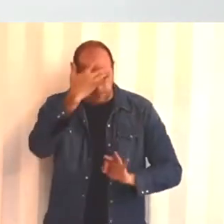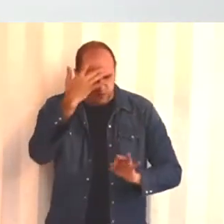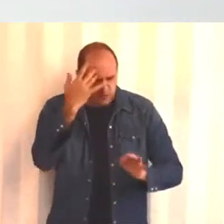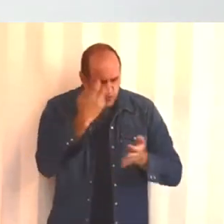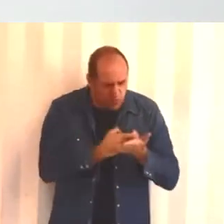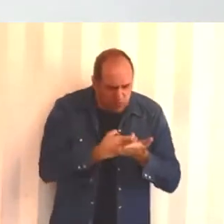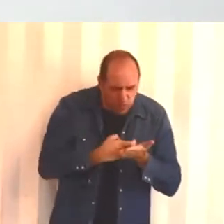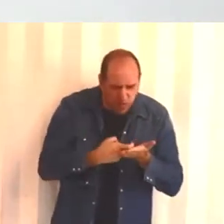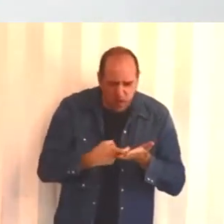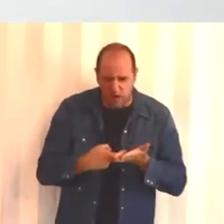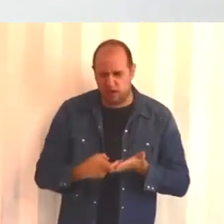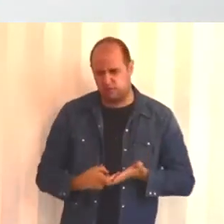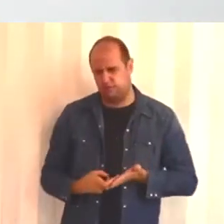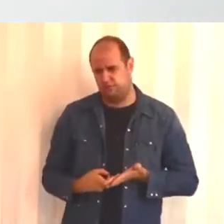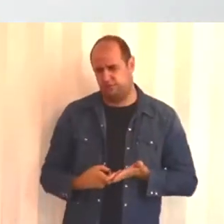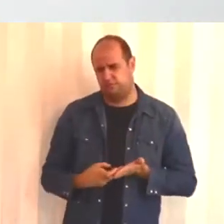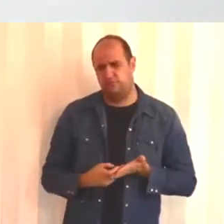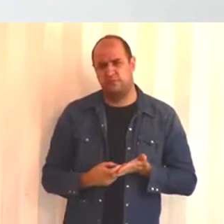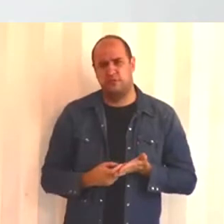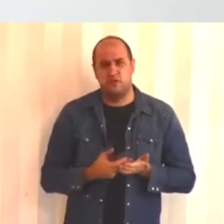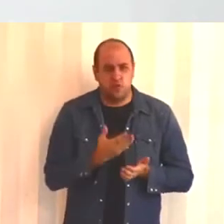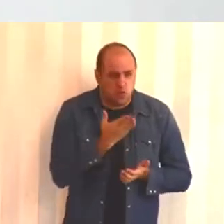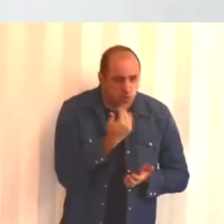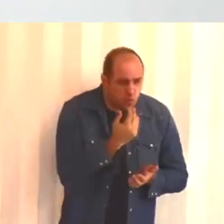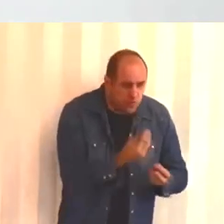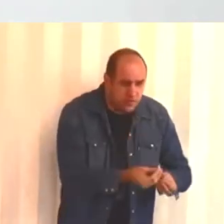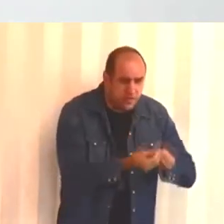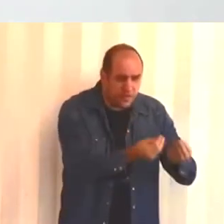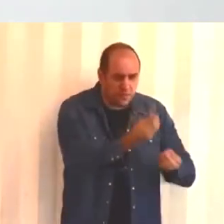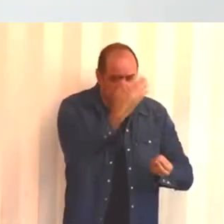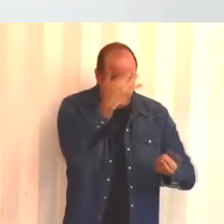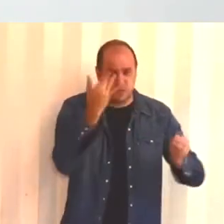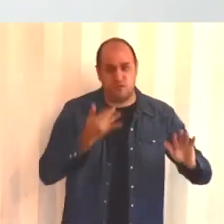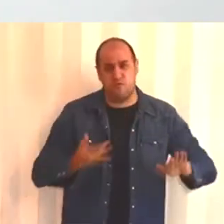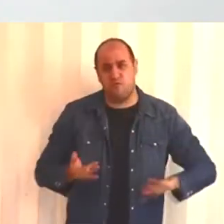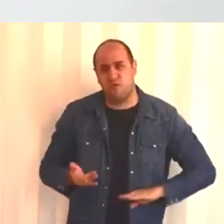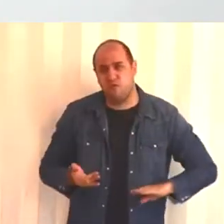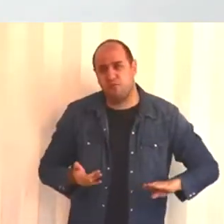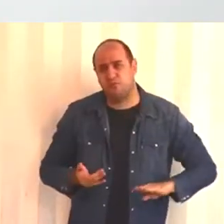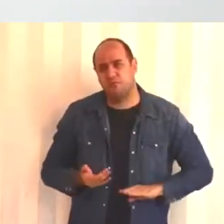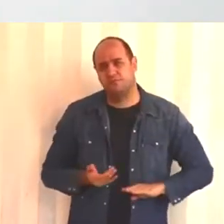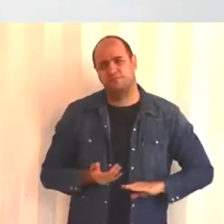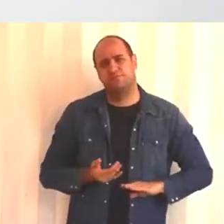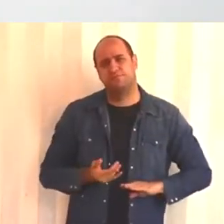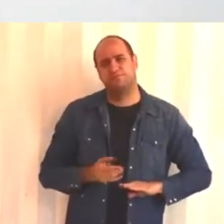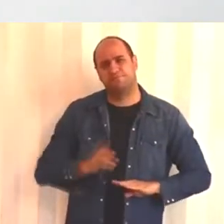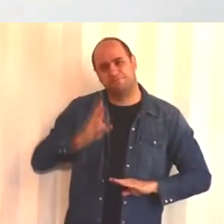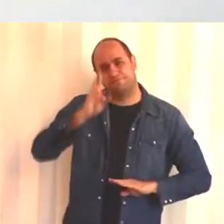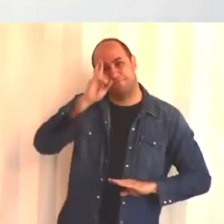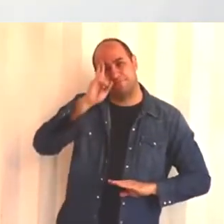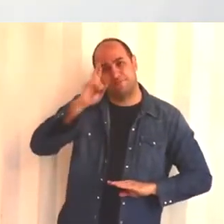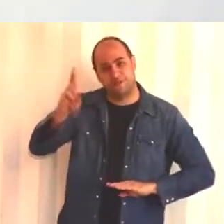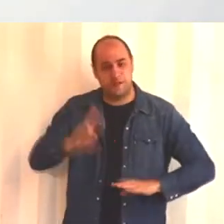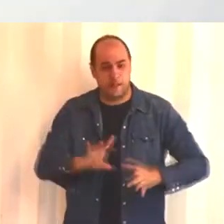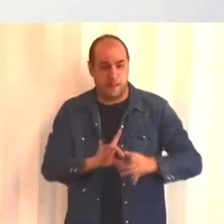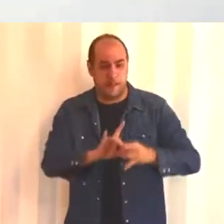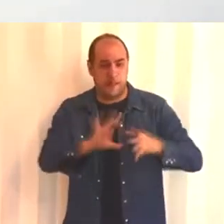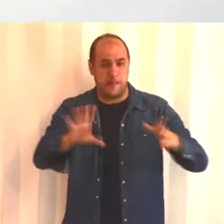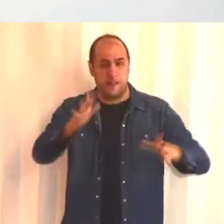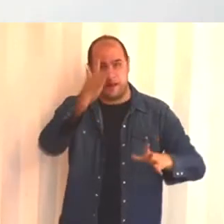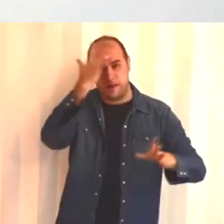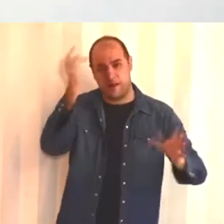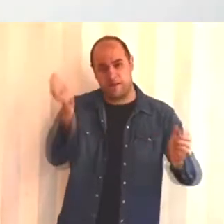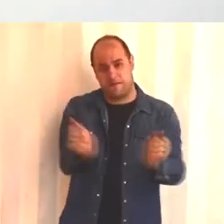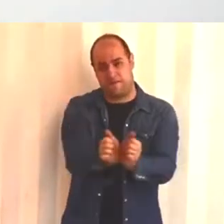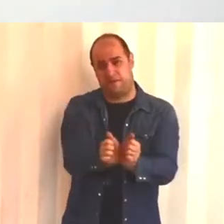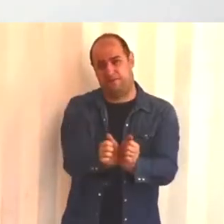oprimidos e dá pão aos que têm fome. O Senhor liberta os